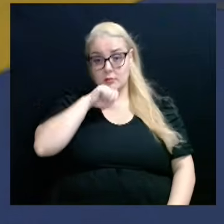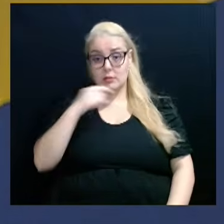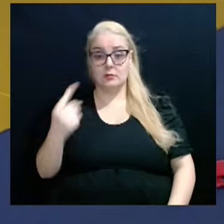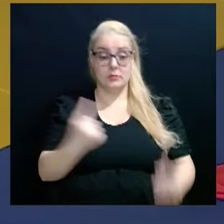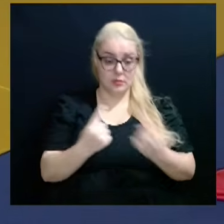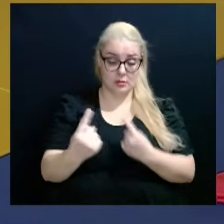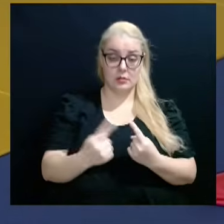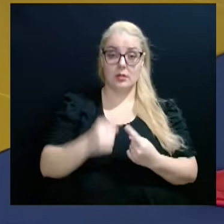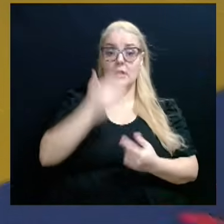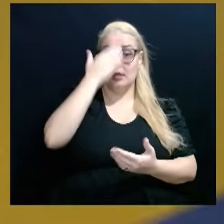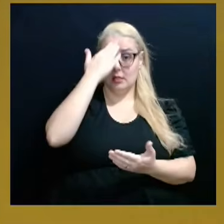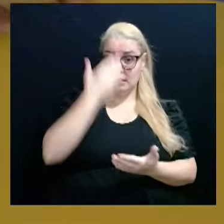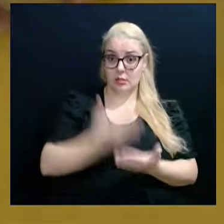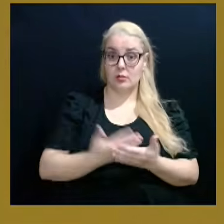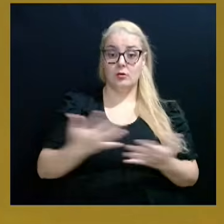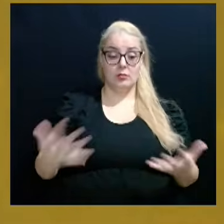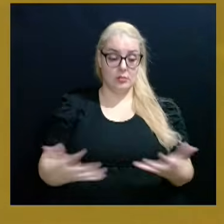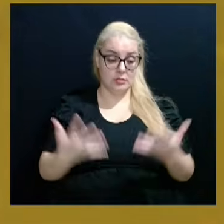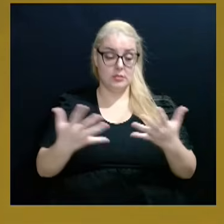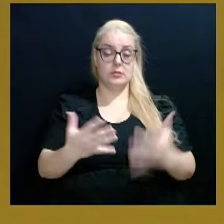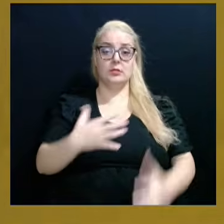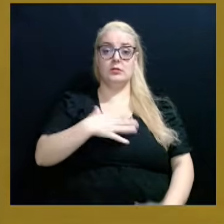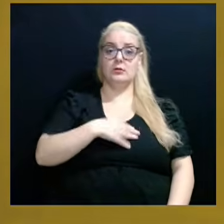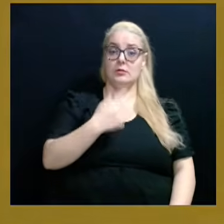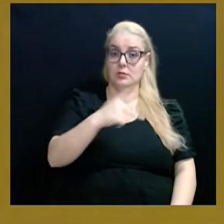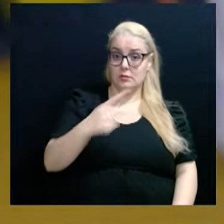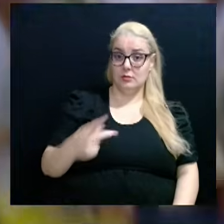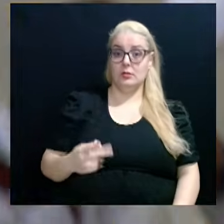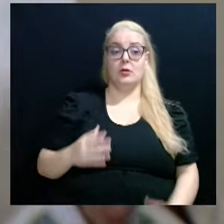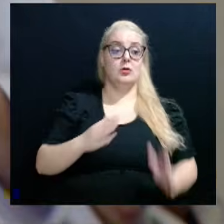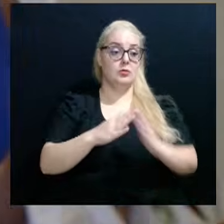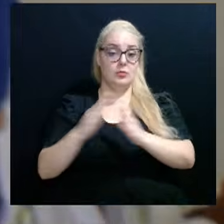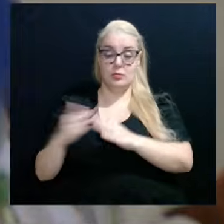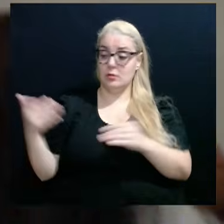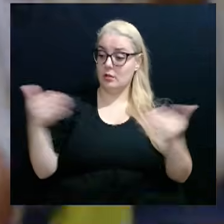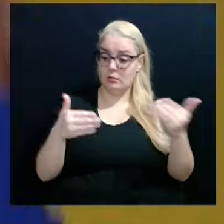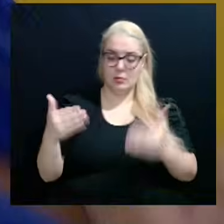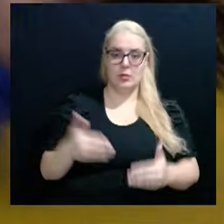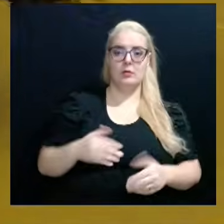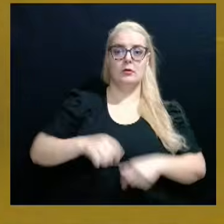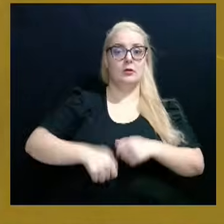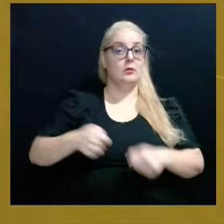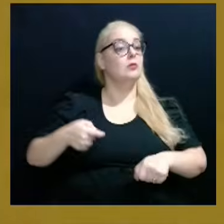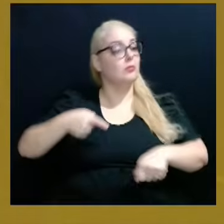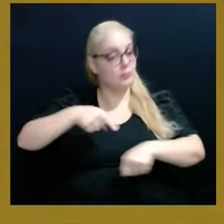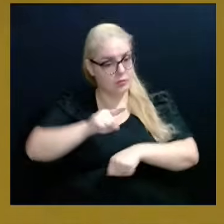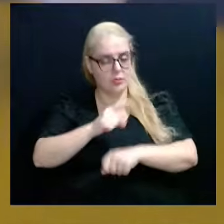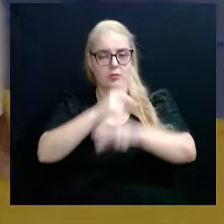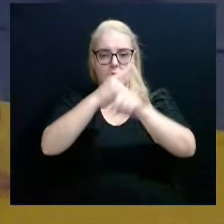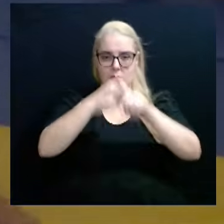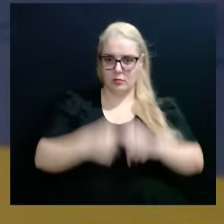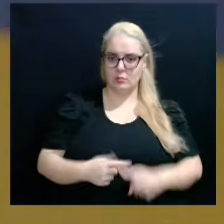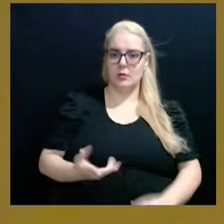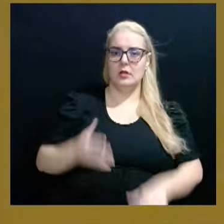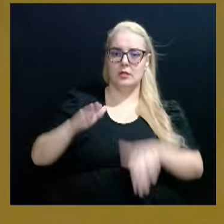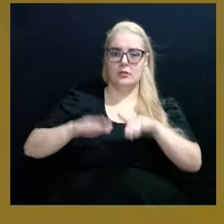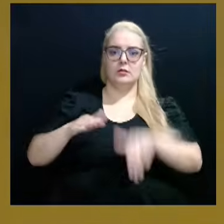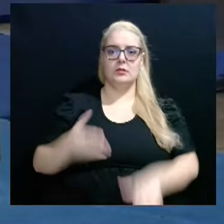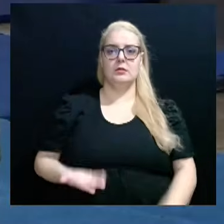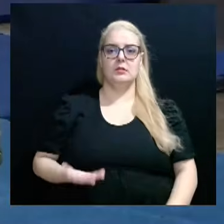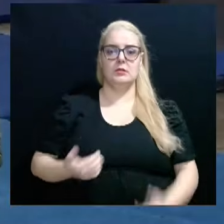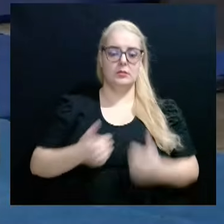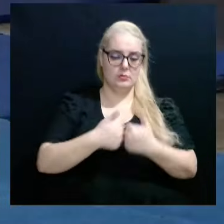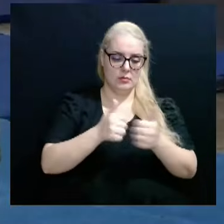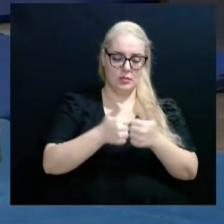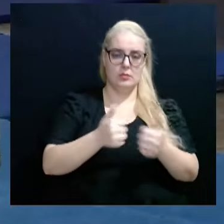eles incentivam os filhos deles, os vizinhos a participarem do judô, eles vão em competições. Muitas vezes a gente pega os ônibus para participar das